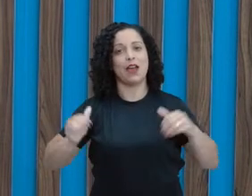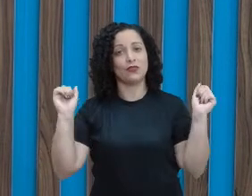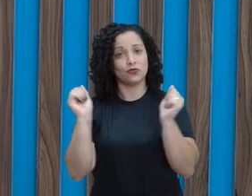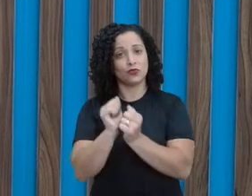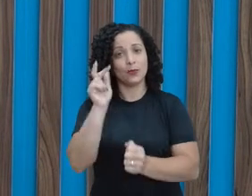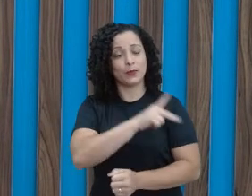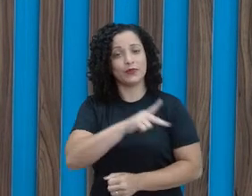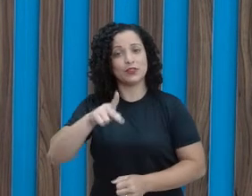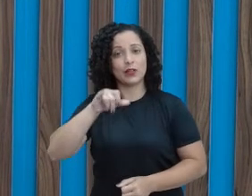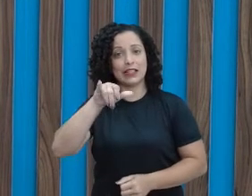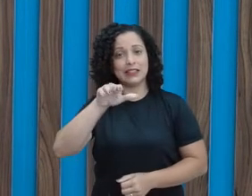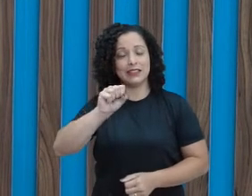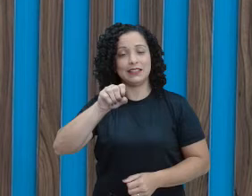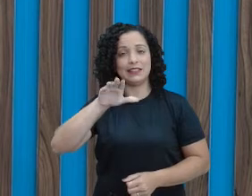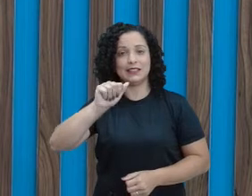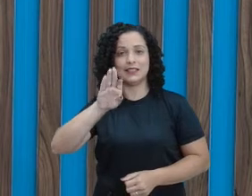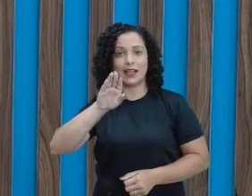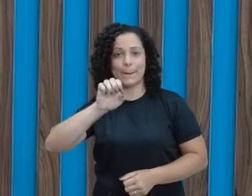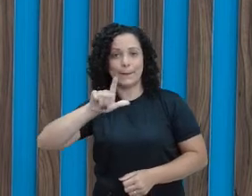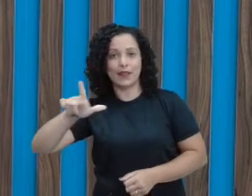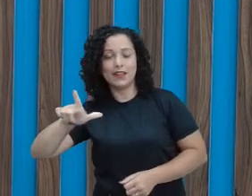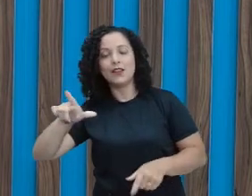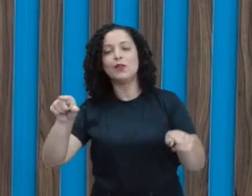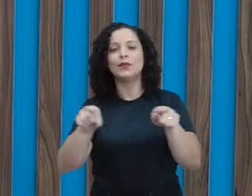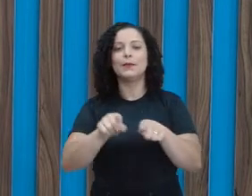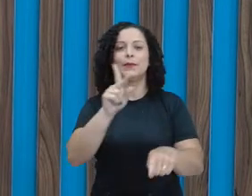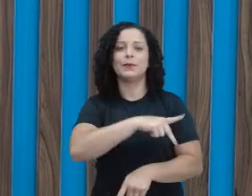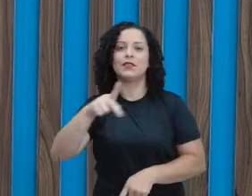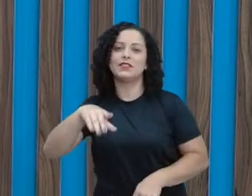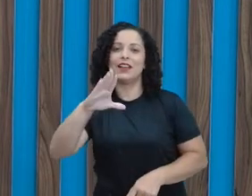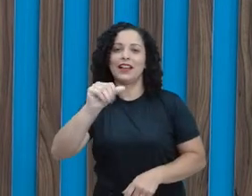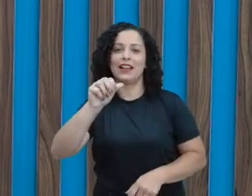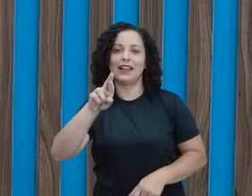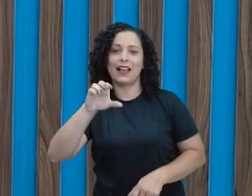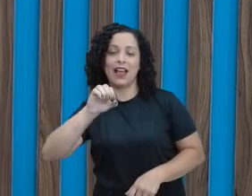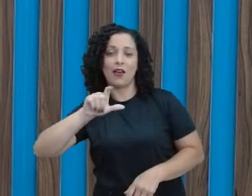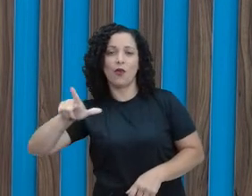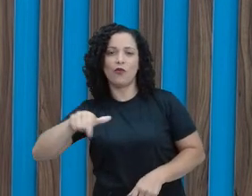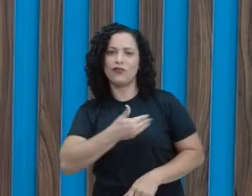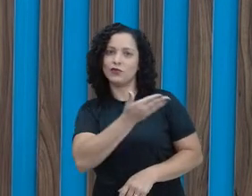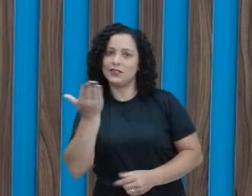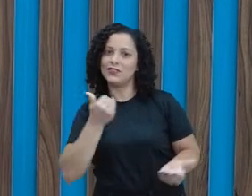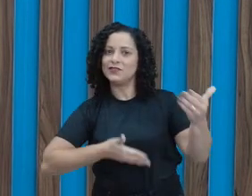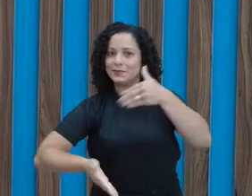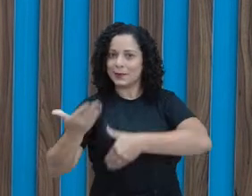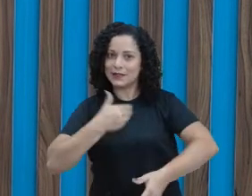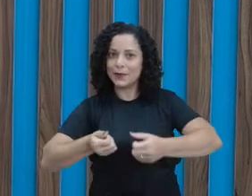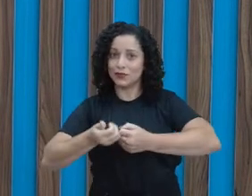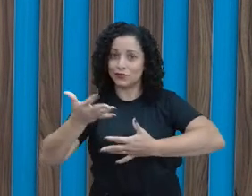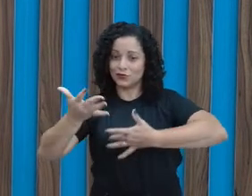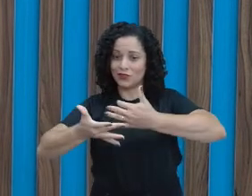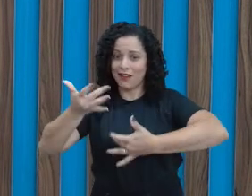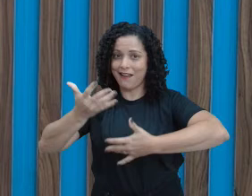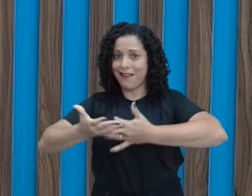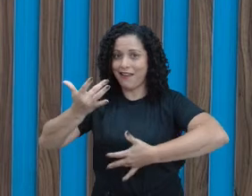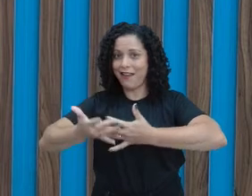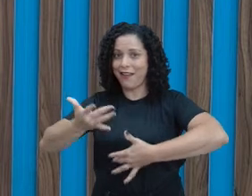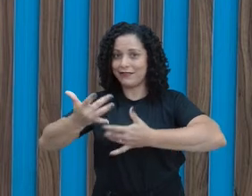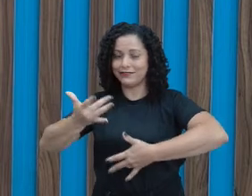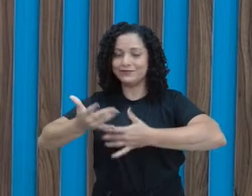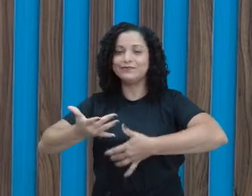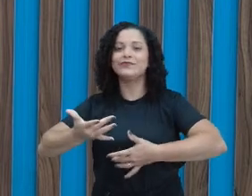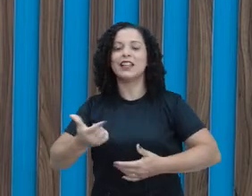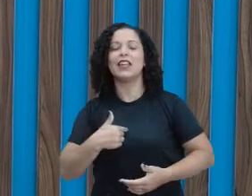Isabel, juntamente a professora Carol também, e espero que vocês estejam interagindo com a gente no chat. Já estou aqui pronta para estar